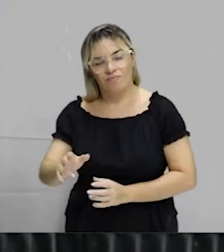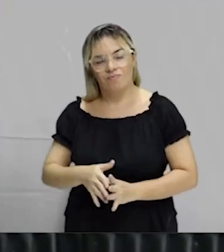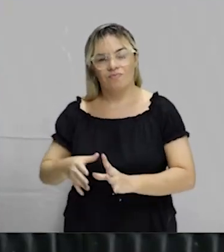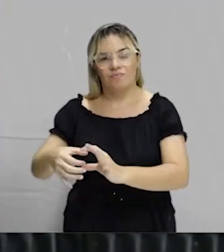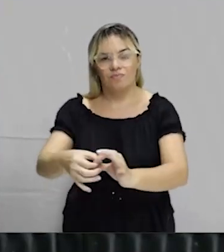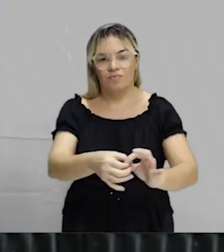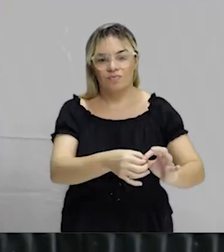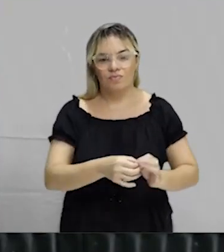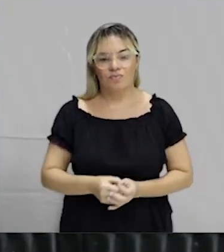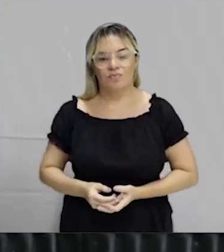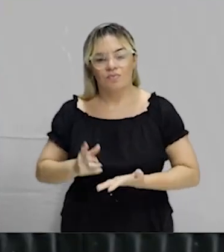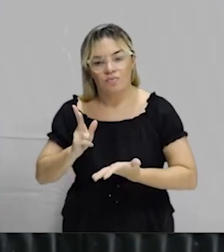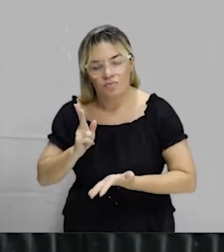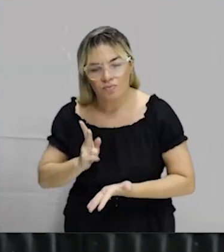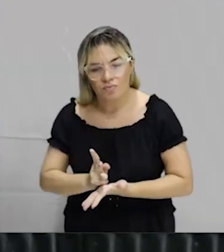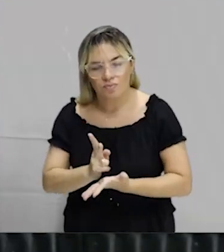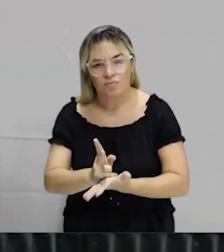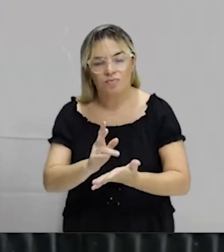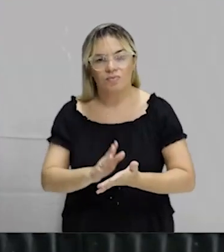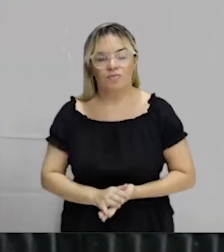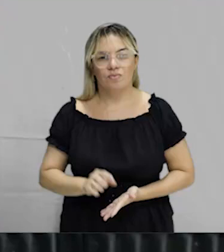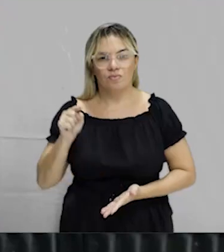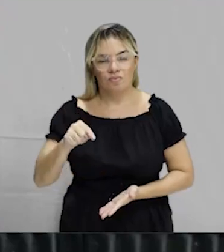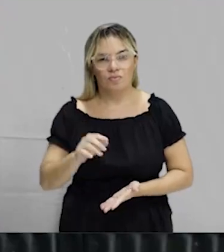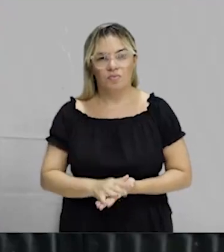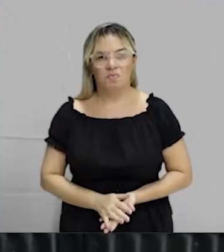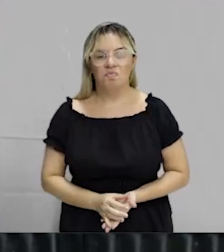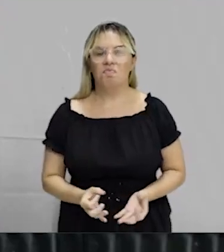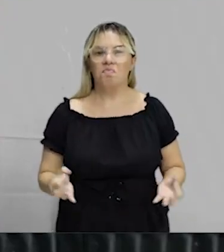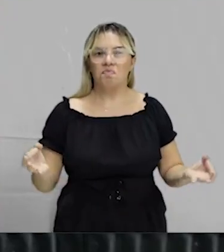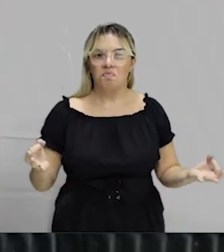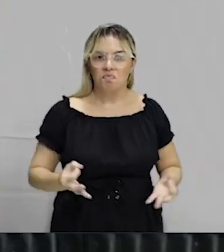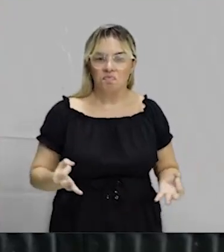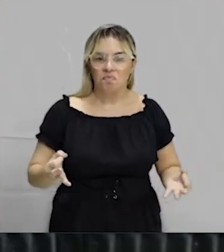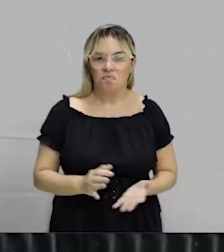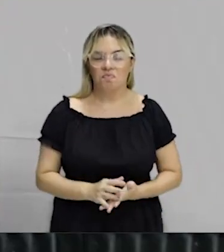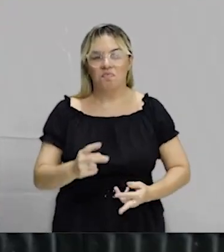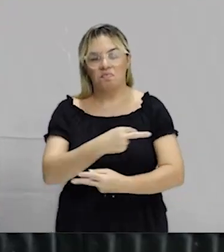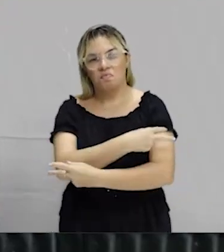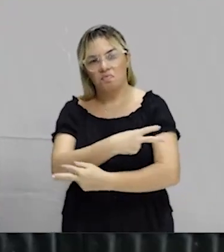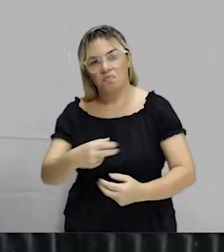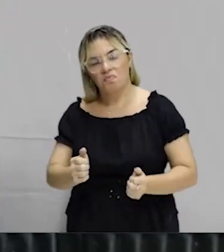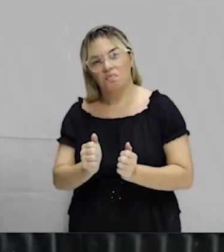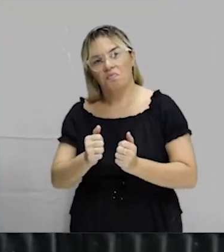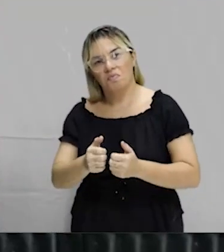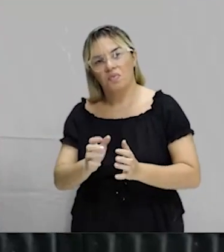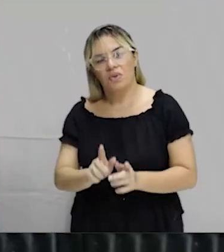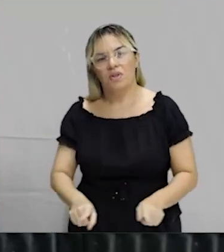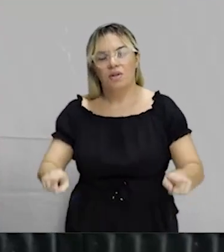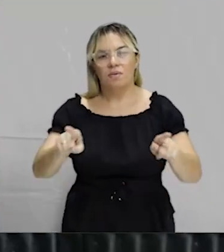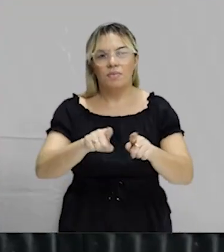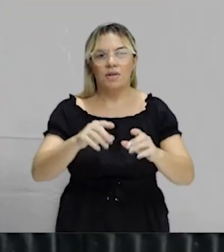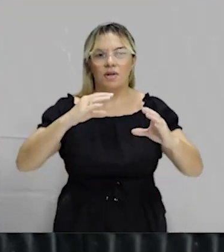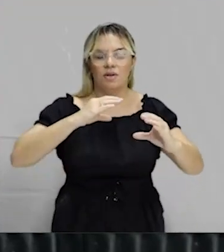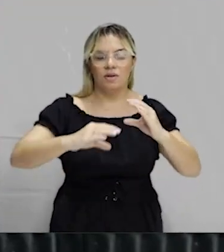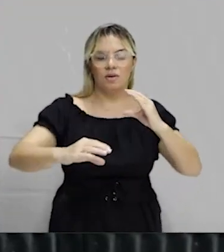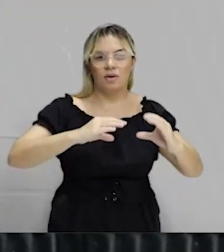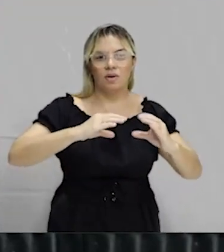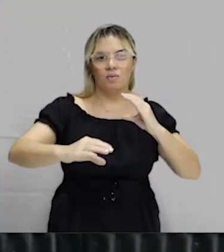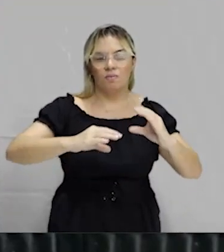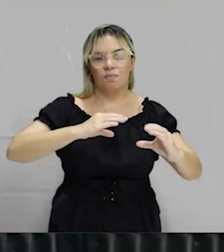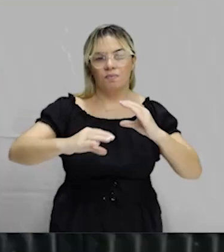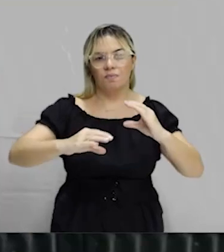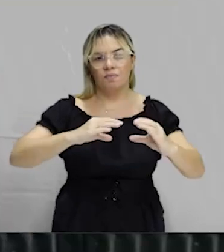ela também foi mantida através de um eficiente sistema de transporte e de comunicação, que